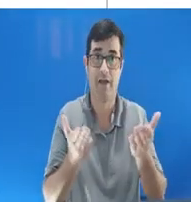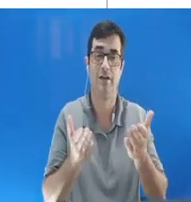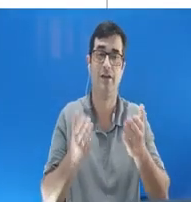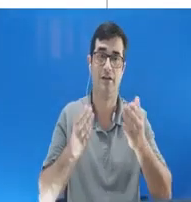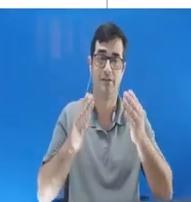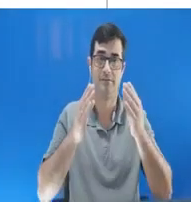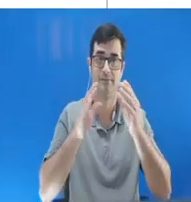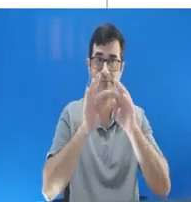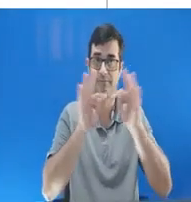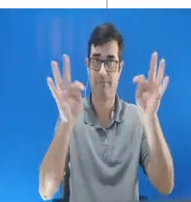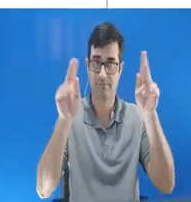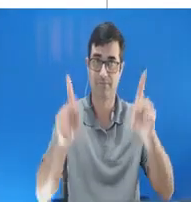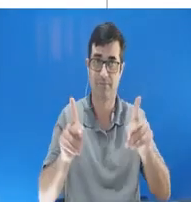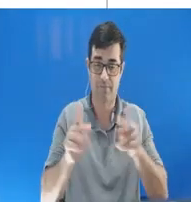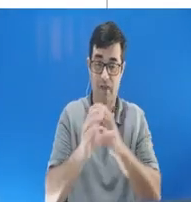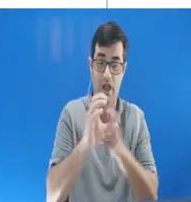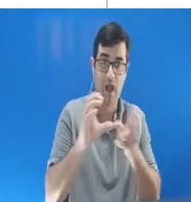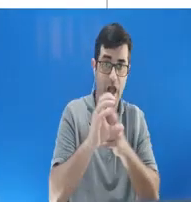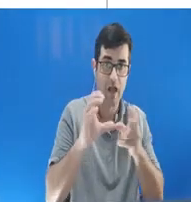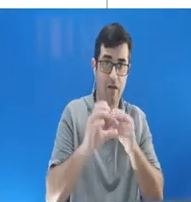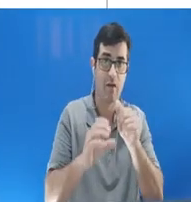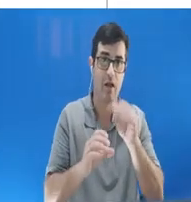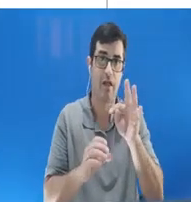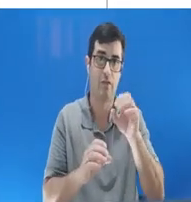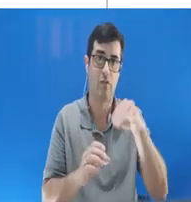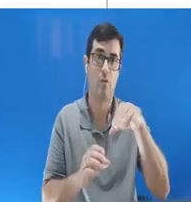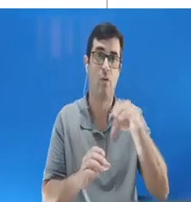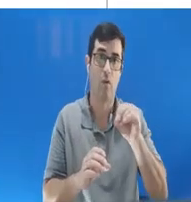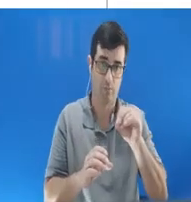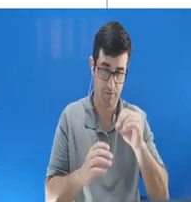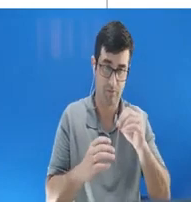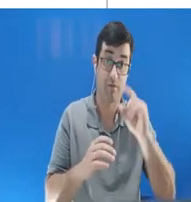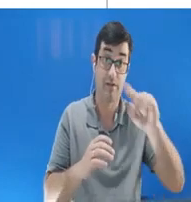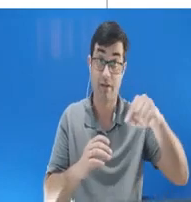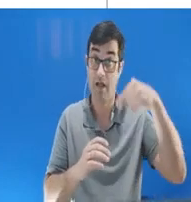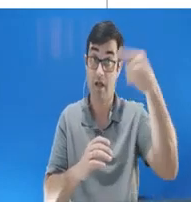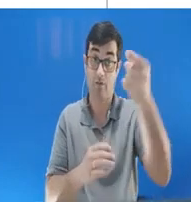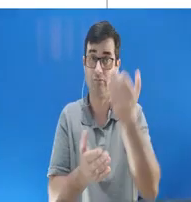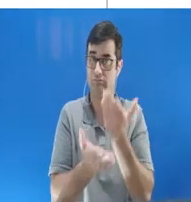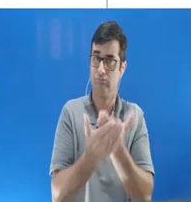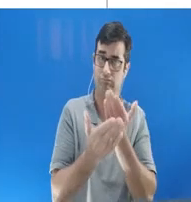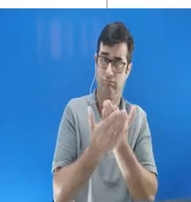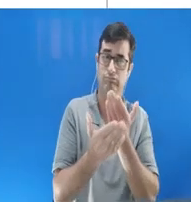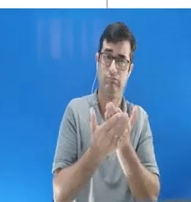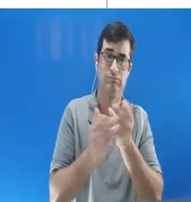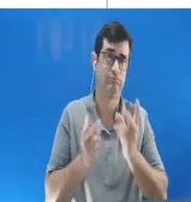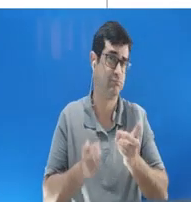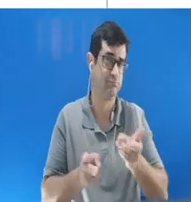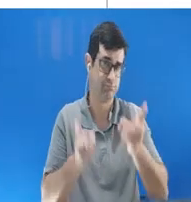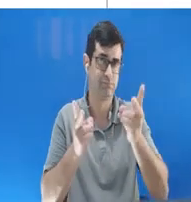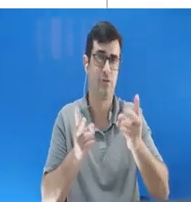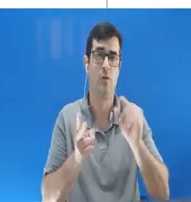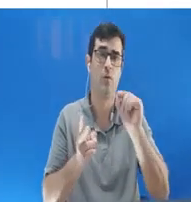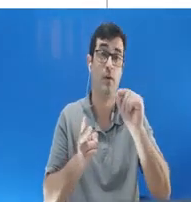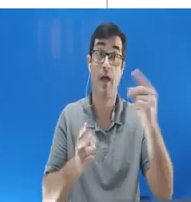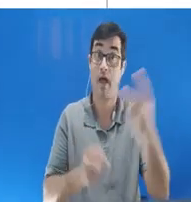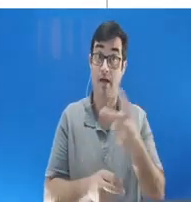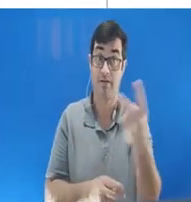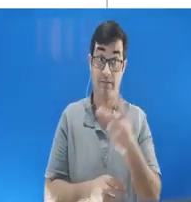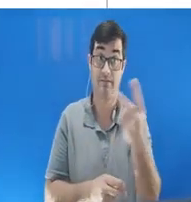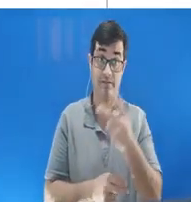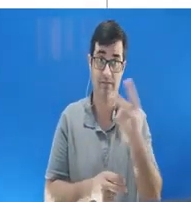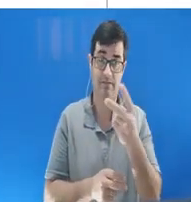encerra a propriedade raio atômico e raio iônico. E na próxima aula a gente vai trabalhar já